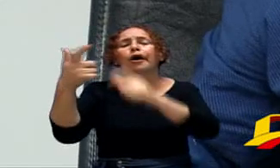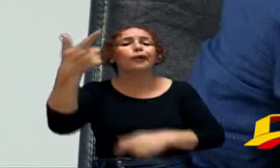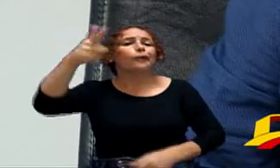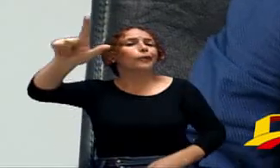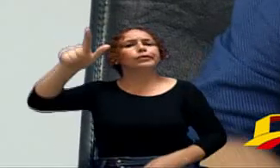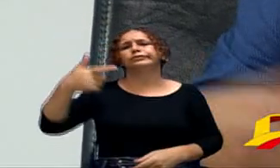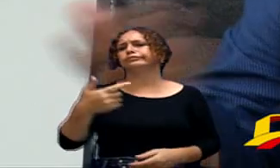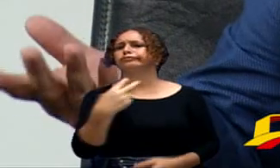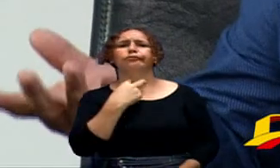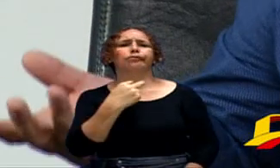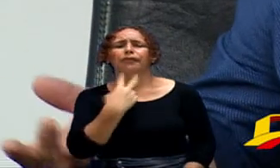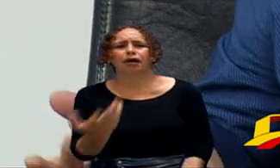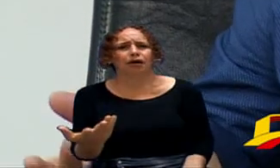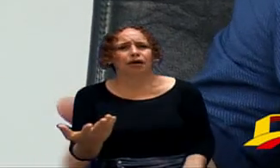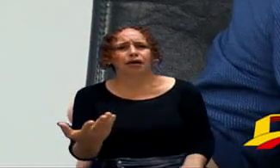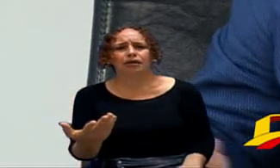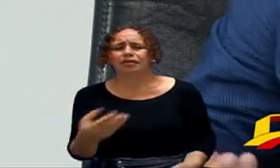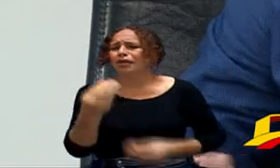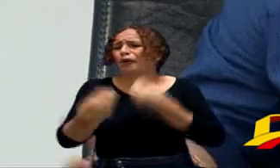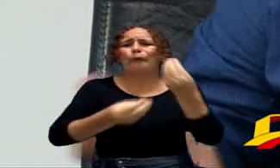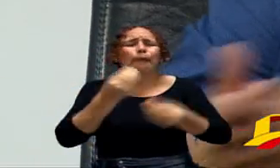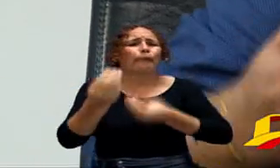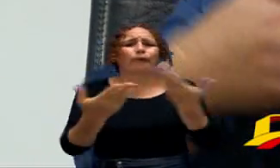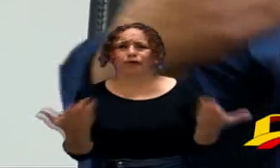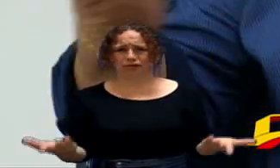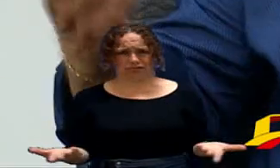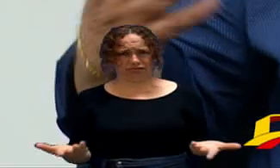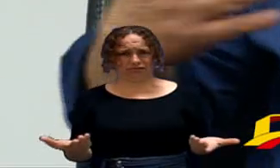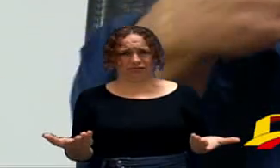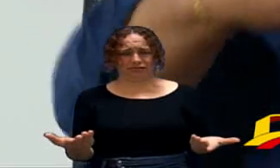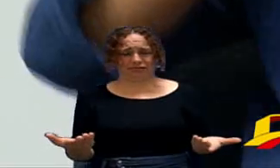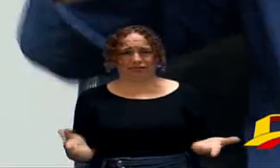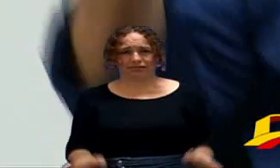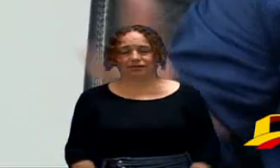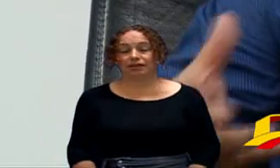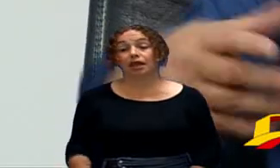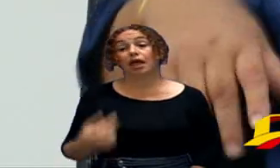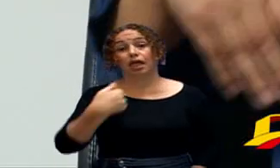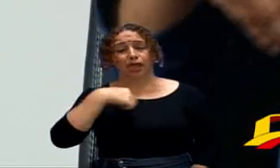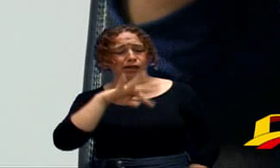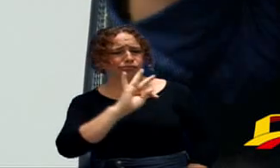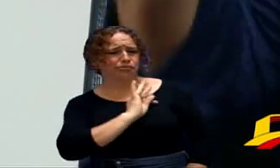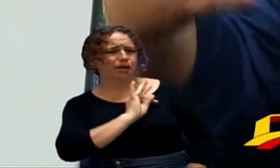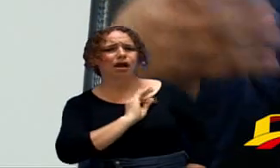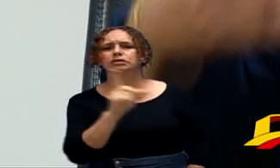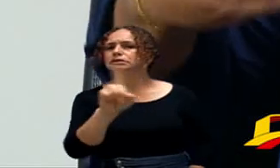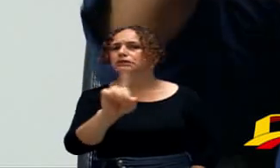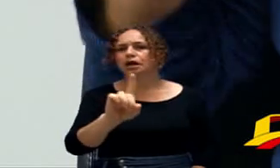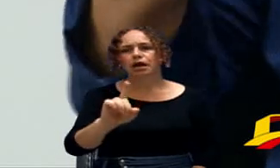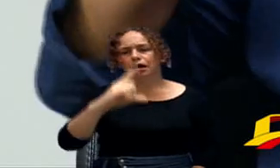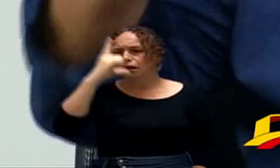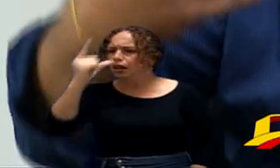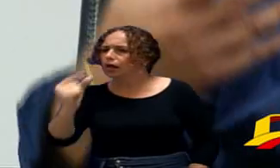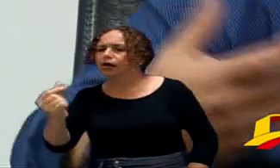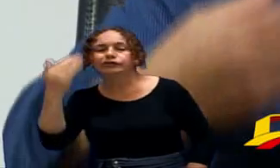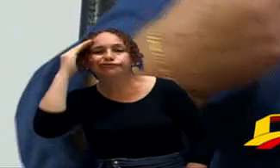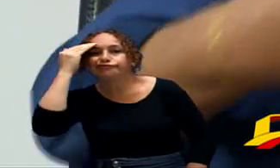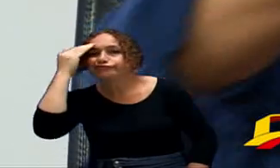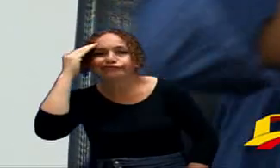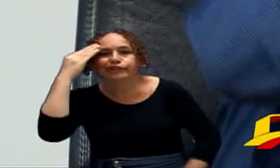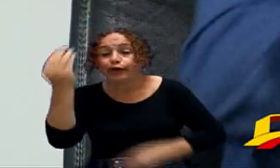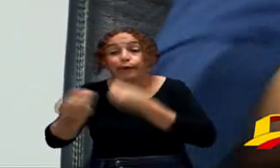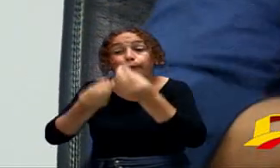democracia. Isso não é democracia. Não, então, eu não sou técnico, eu não entendo de elefante, mas eu entendo, sim,